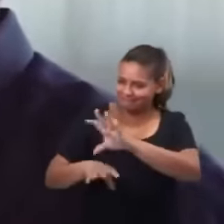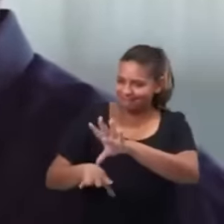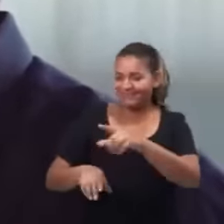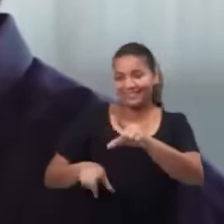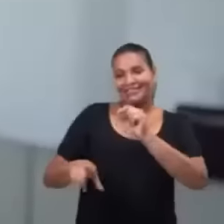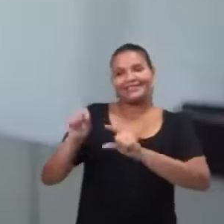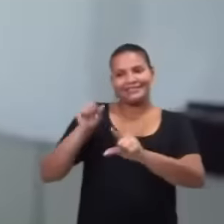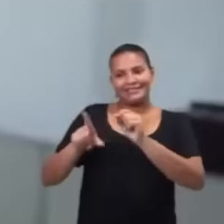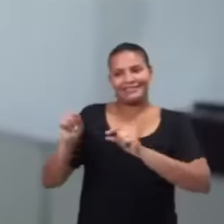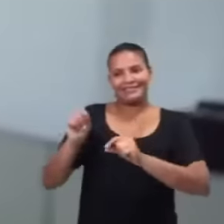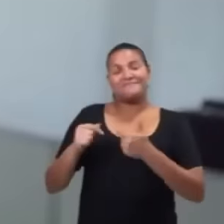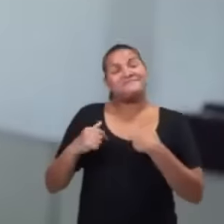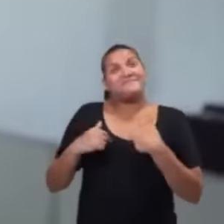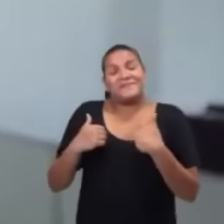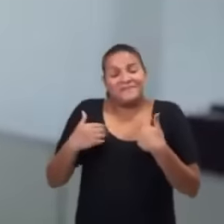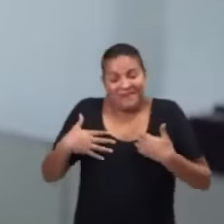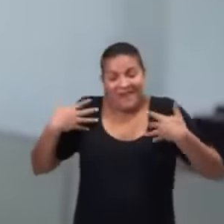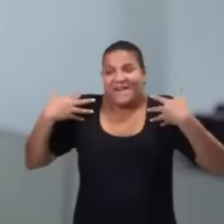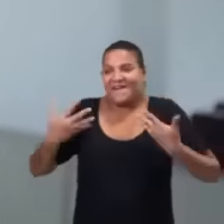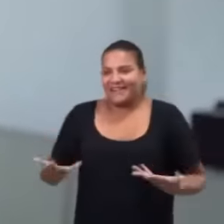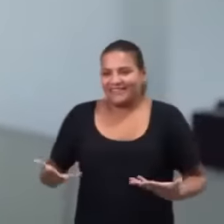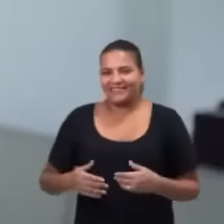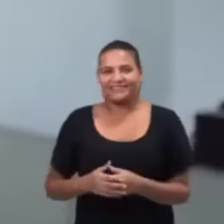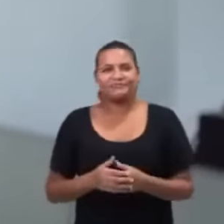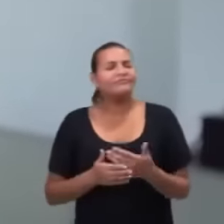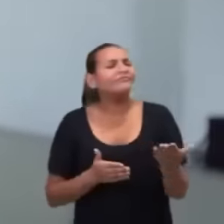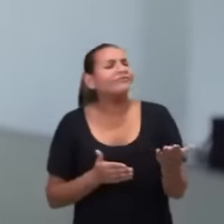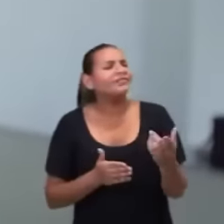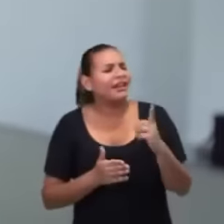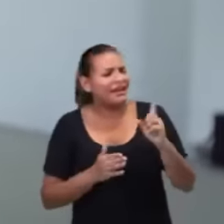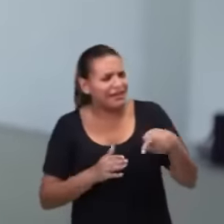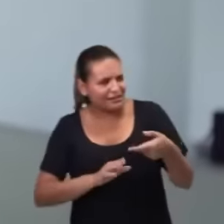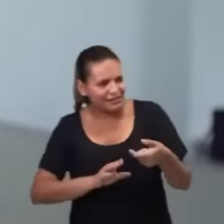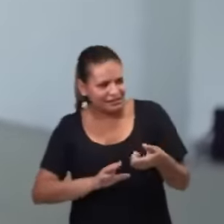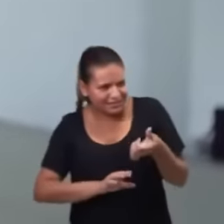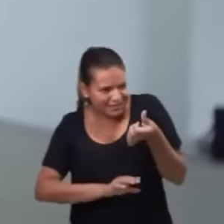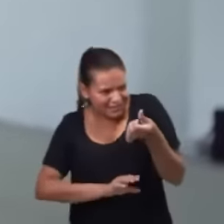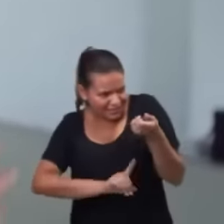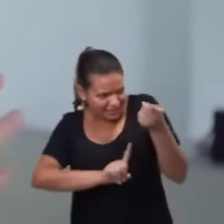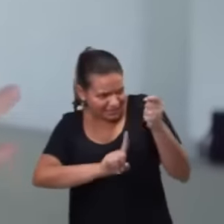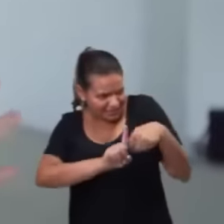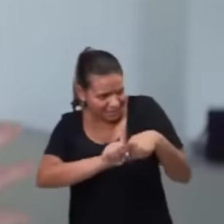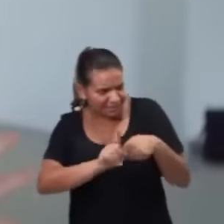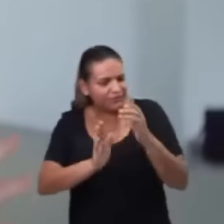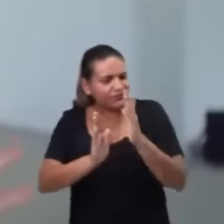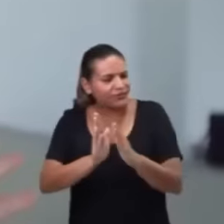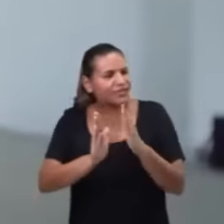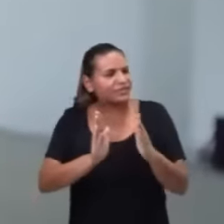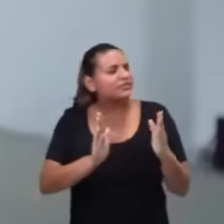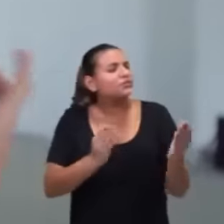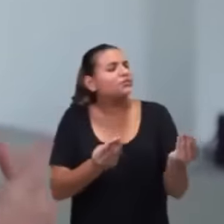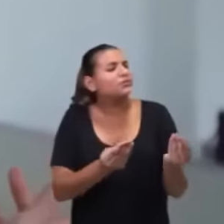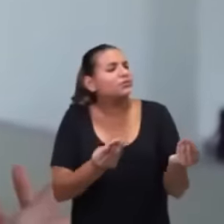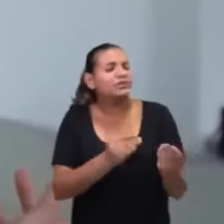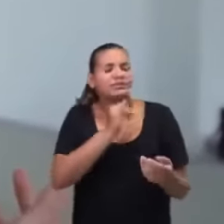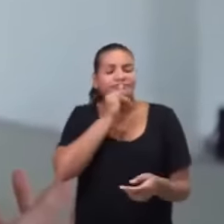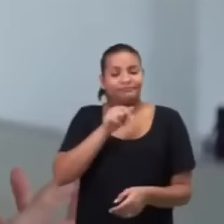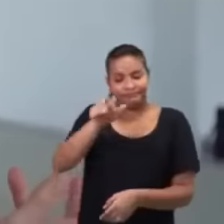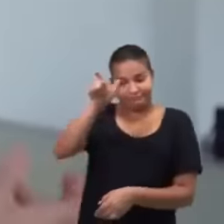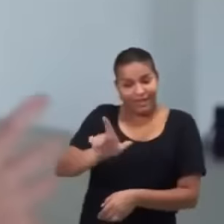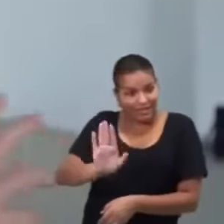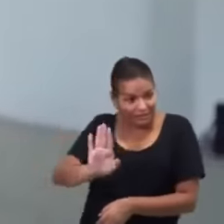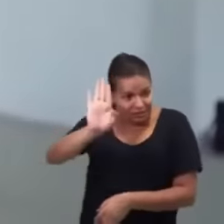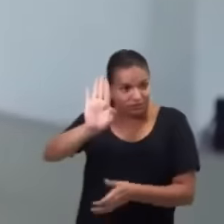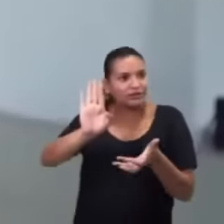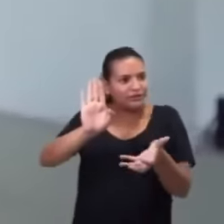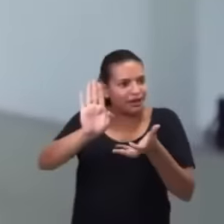processo de seleção. Como que são essas fases que duram 6 meses, né? Isso. Para aquele candidato que quer ser gestor